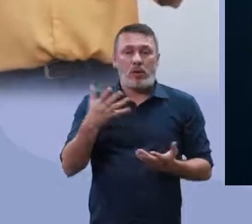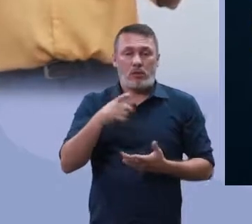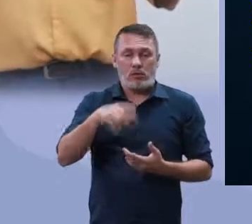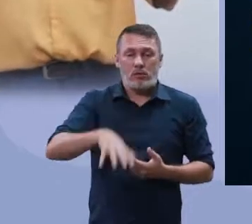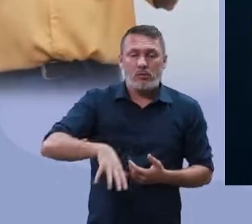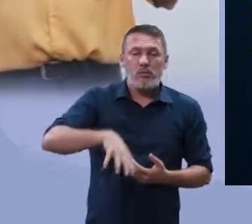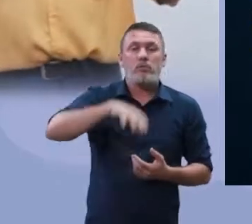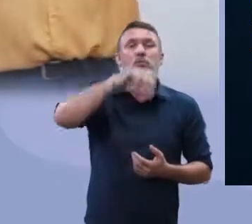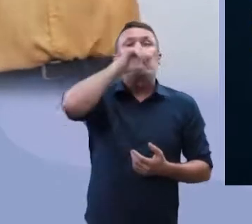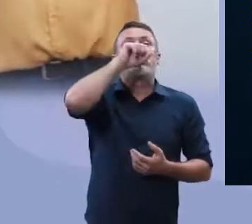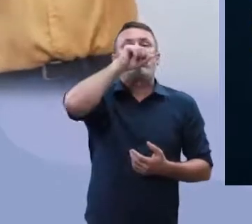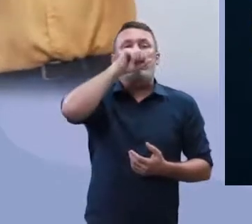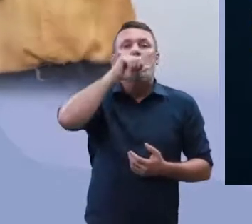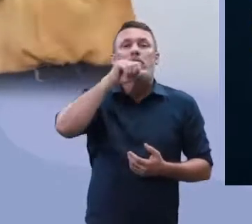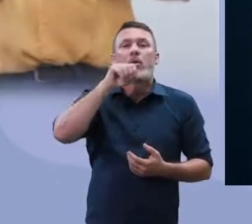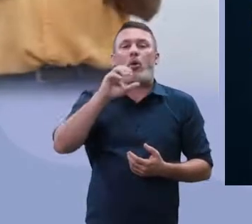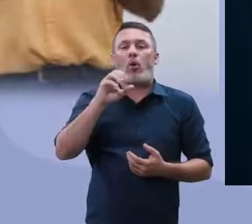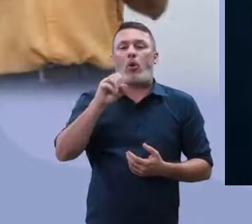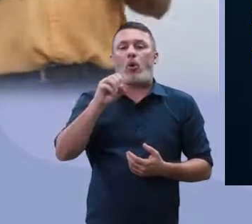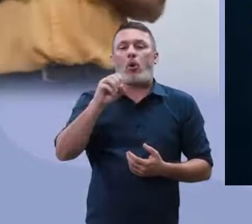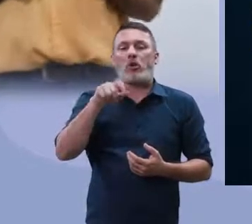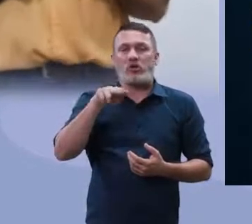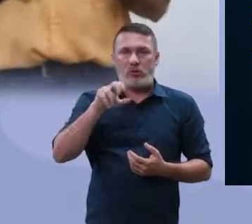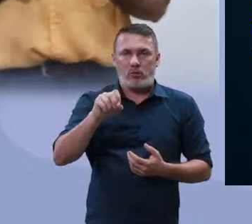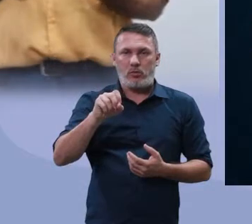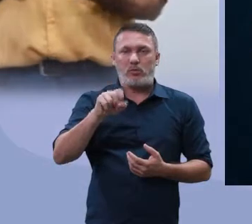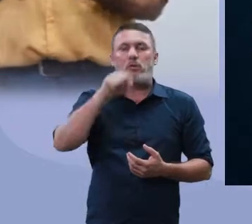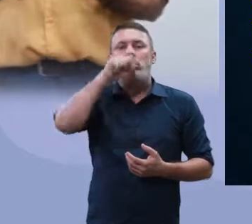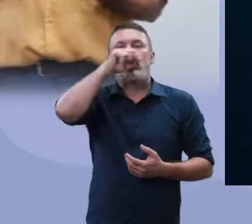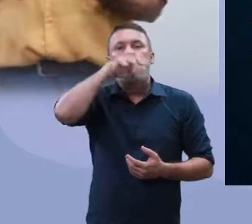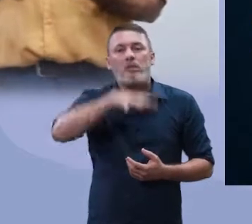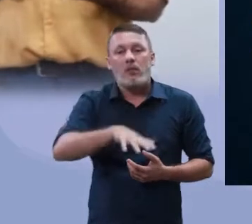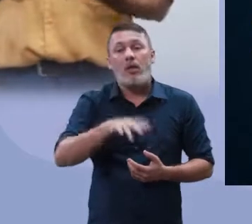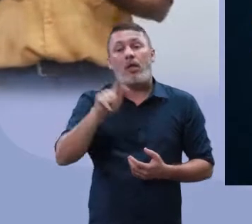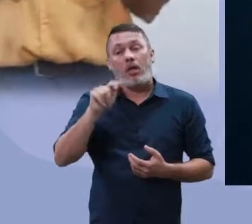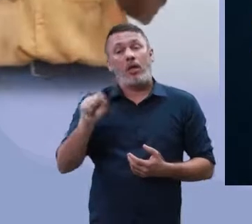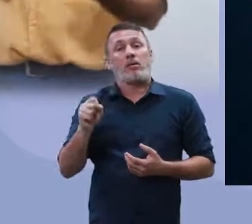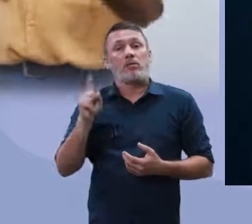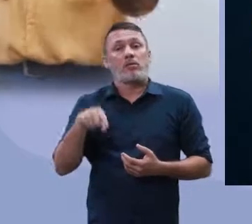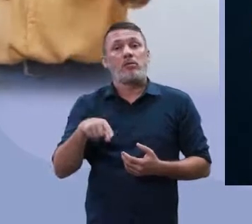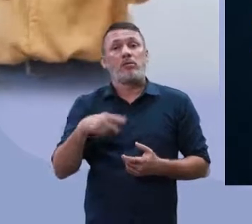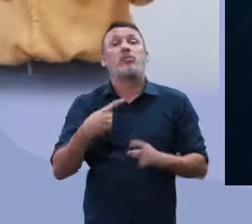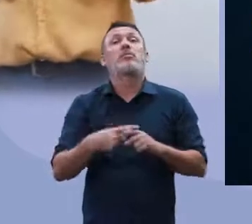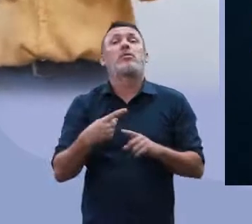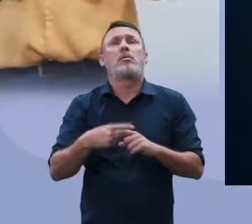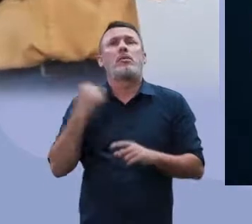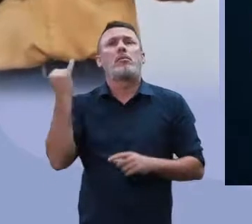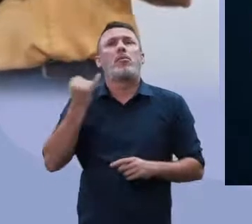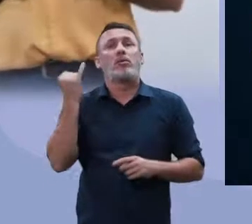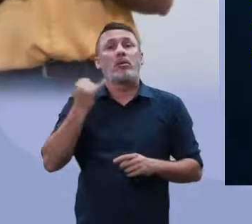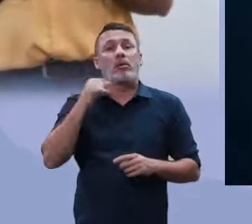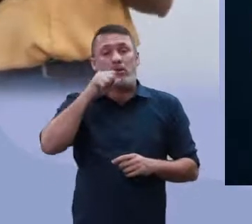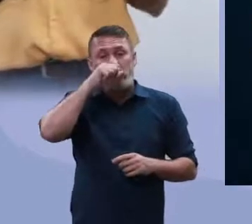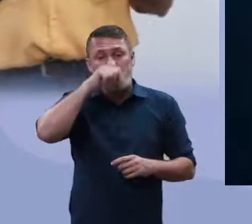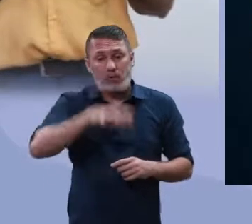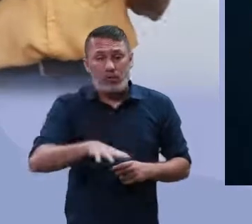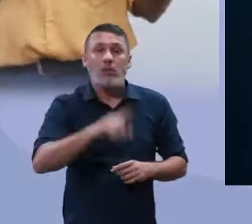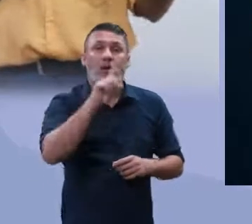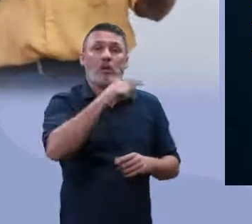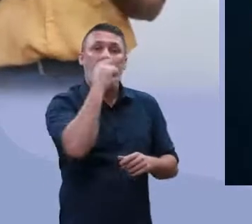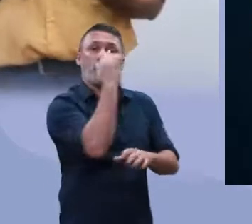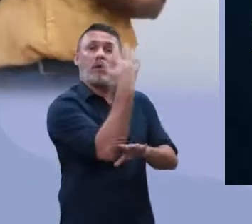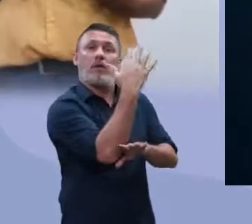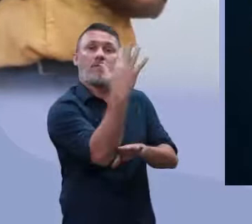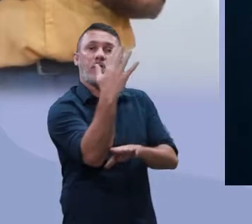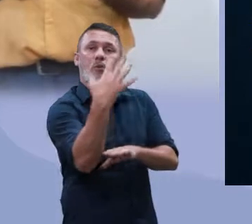vamos entender, aí a gente volta à questão da importância das nossas florestas. É o gás que é absorvido pelas florestas no seu processo